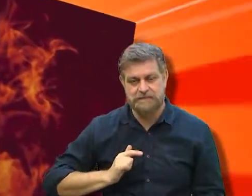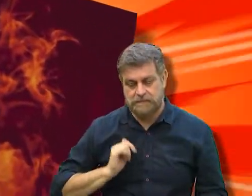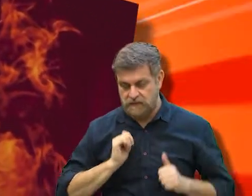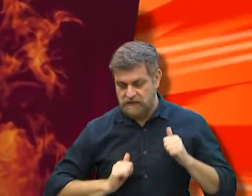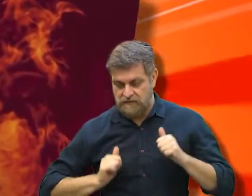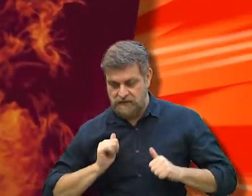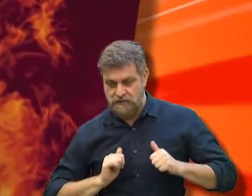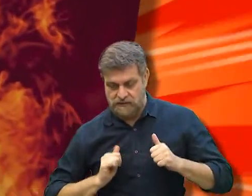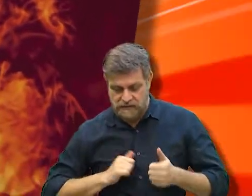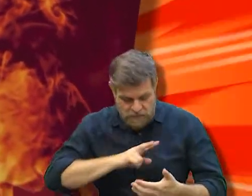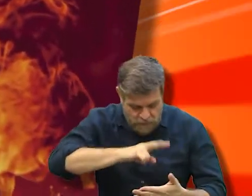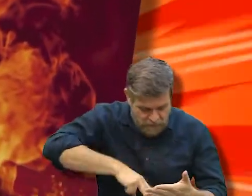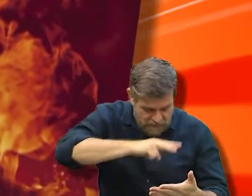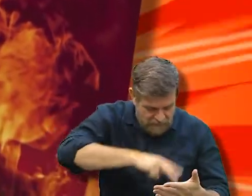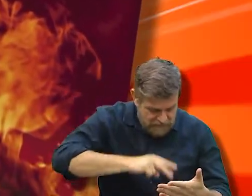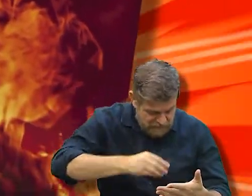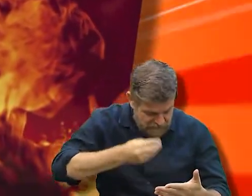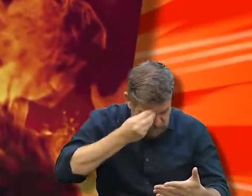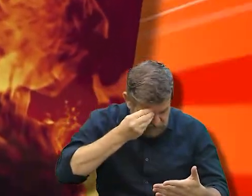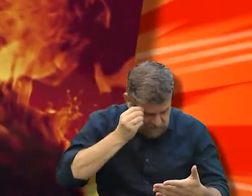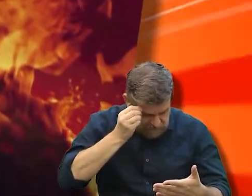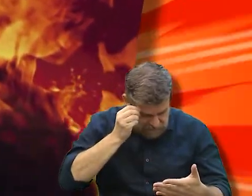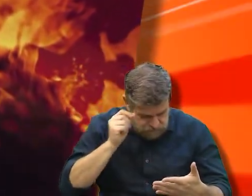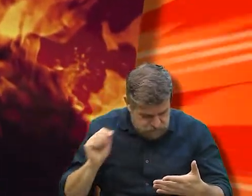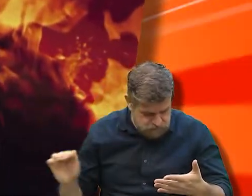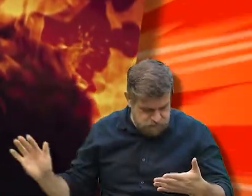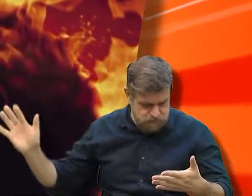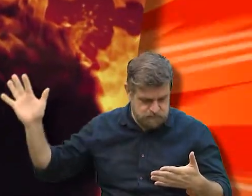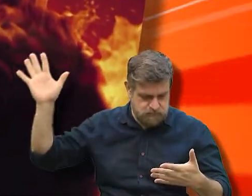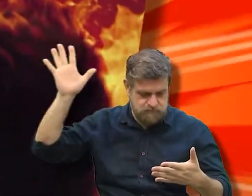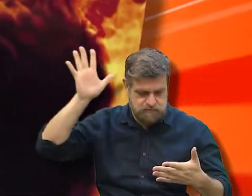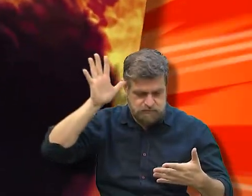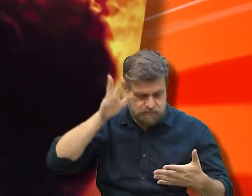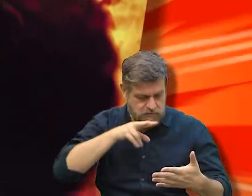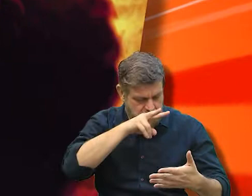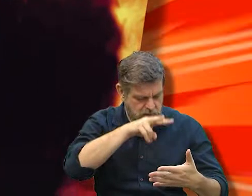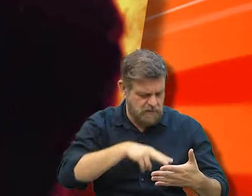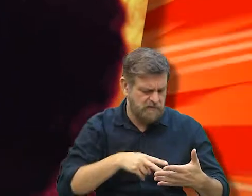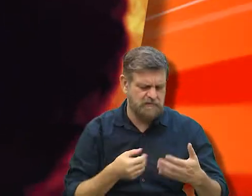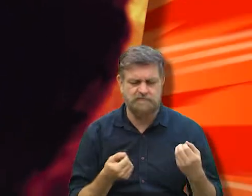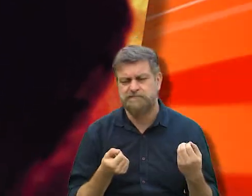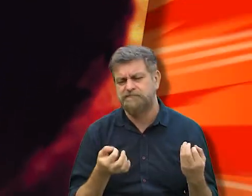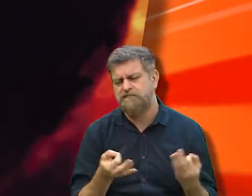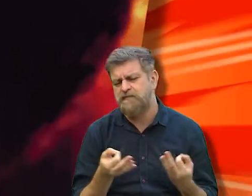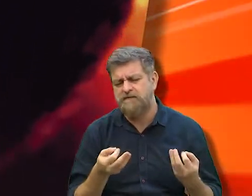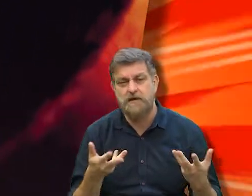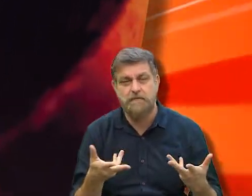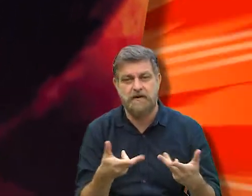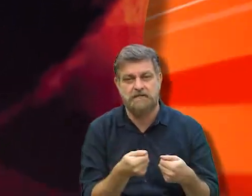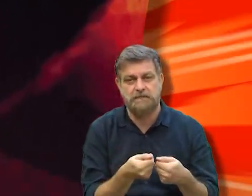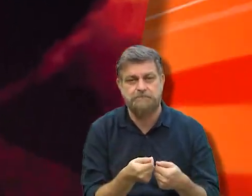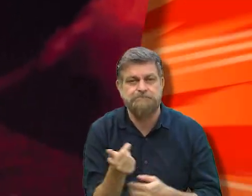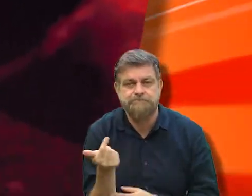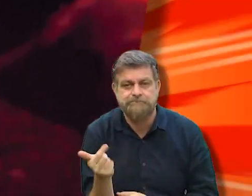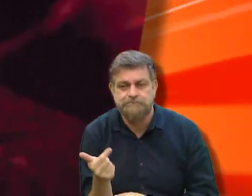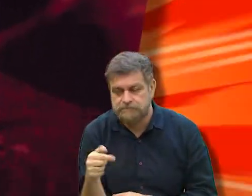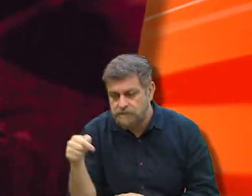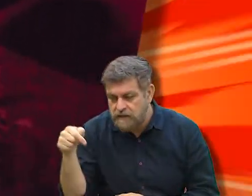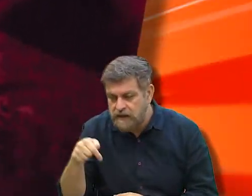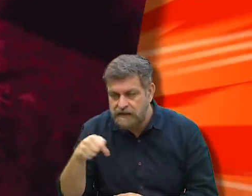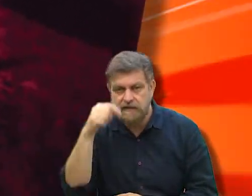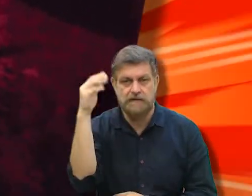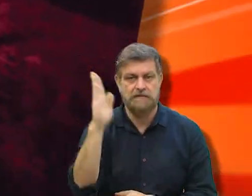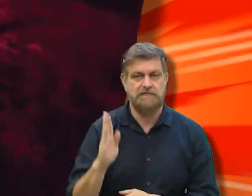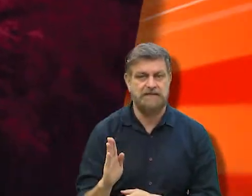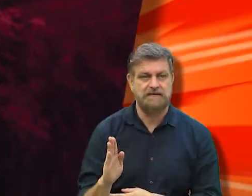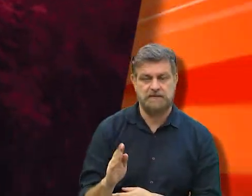nem tinha toda a coleção, eu ficava esperando lançar os livros, Percy Jackson e